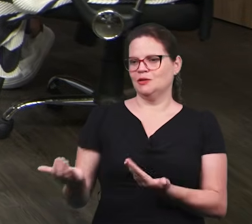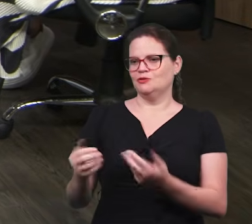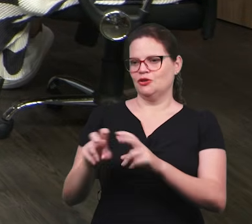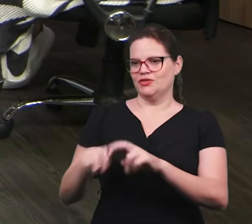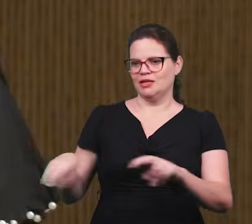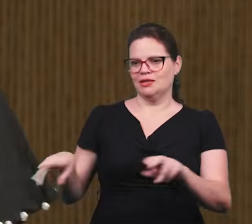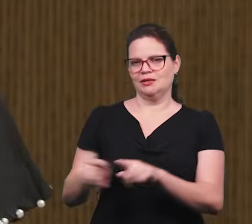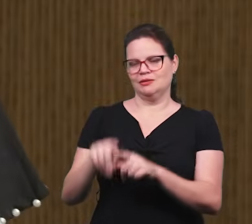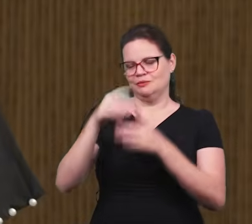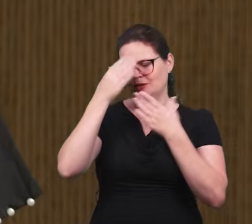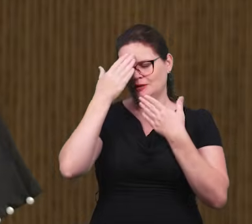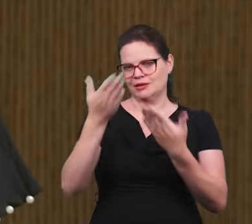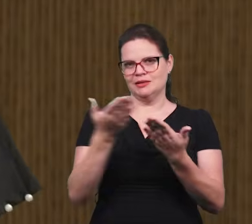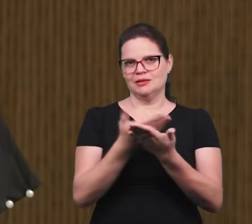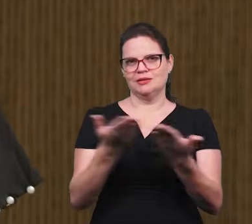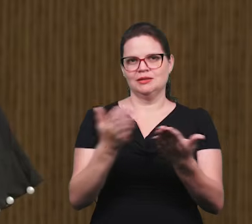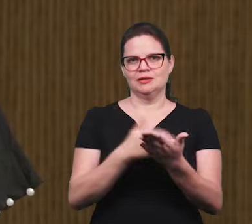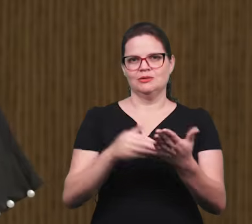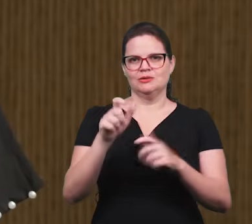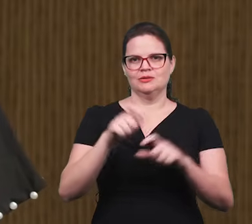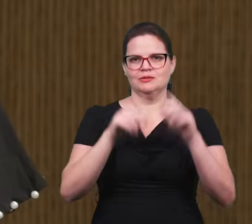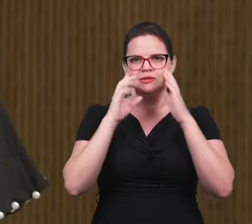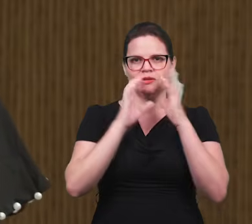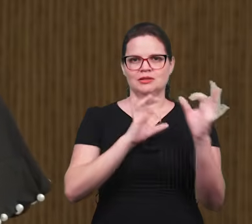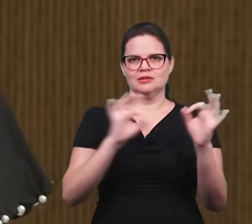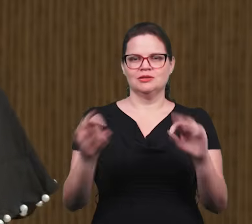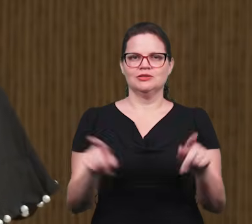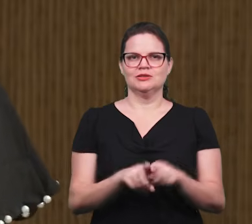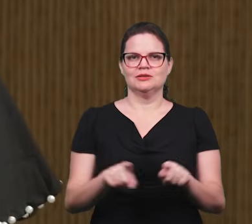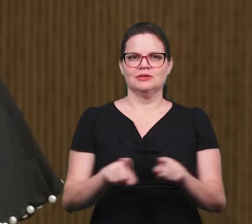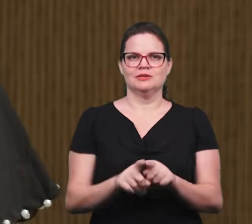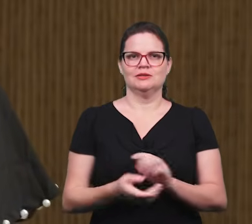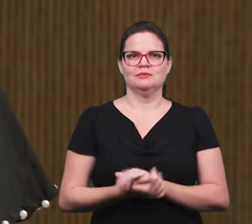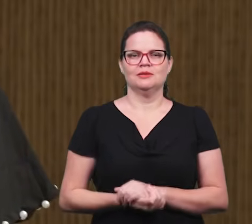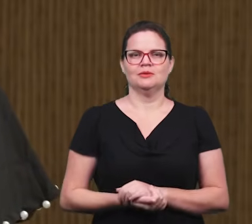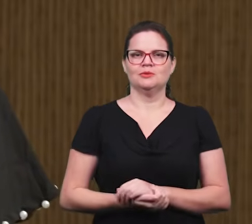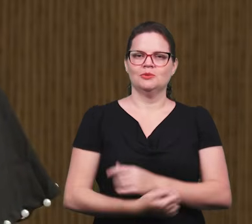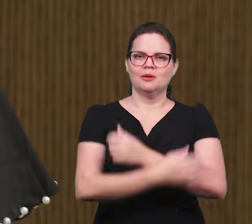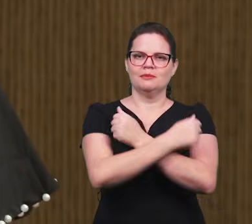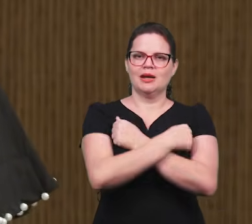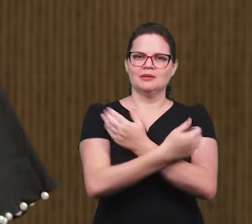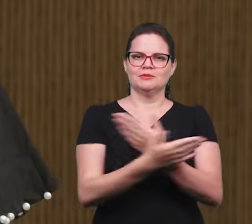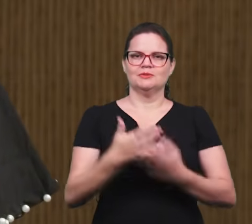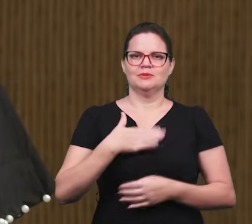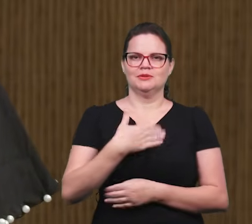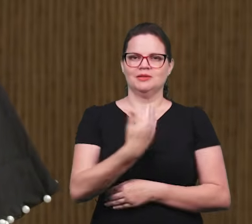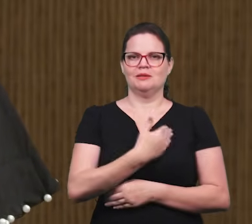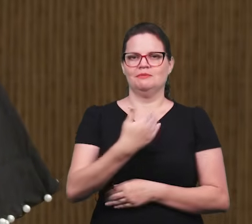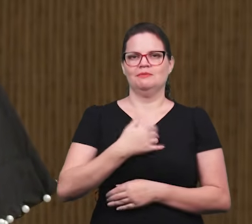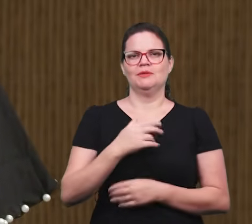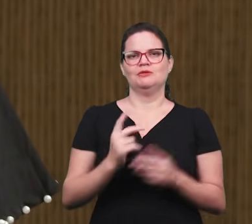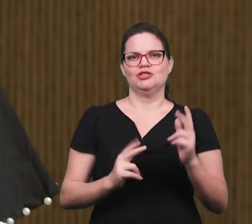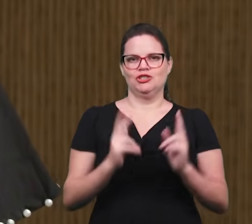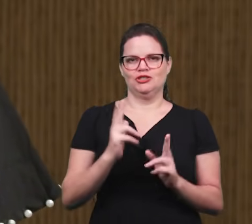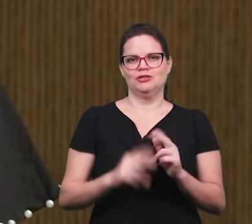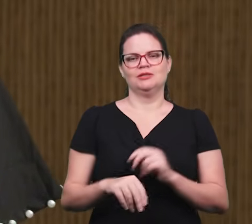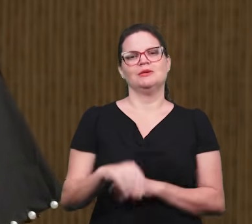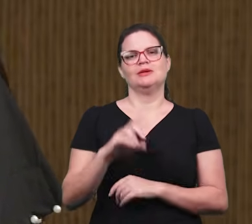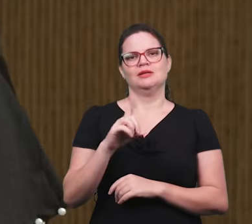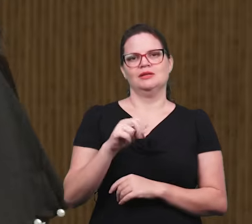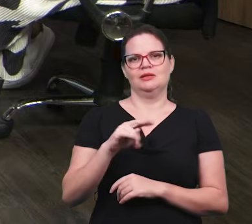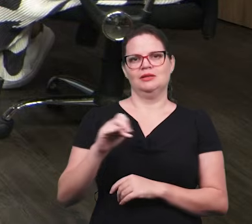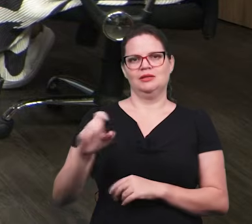aqui no estúdio, a todos que nos assistiram até agora também. Mandar um abraço para os meus colegas de produção, para o Daniel e para a